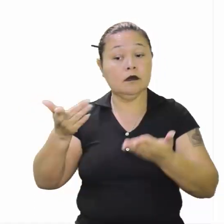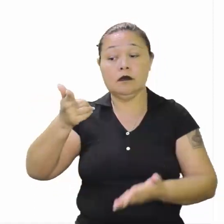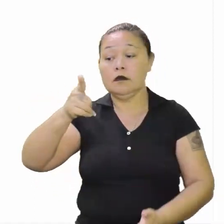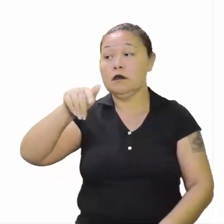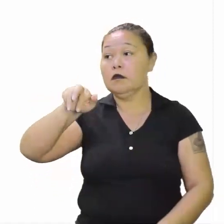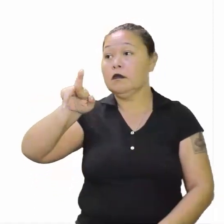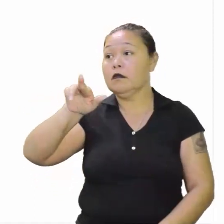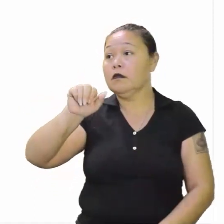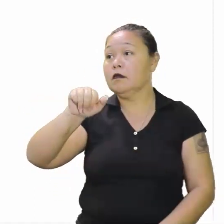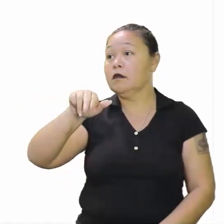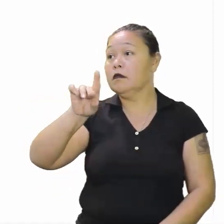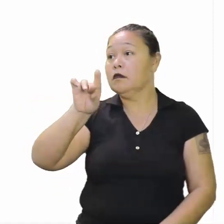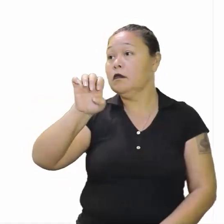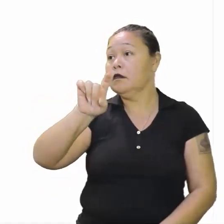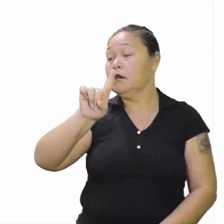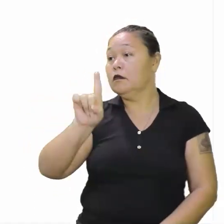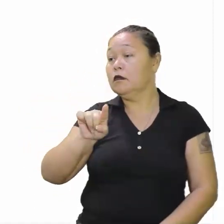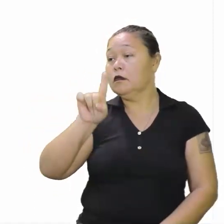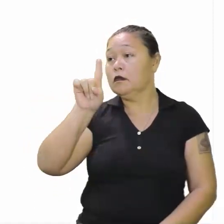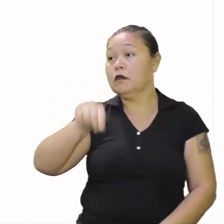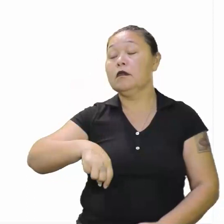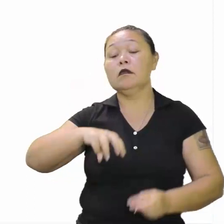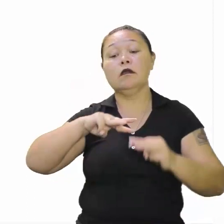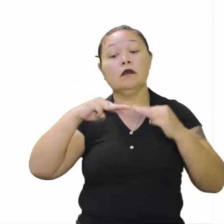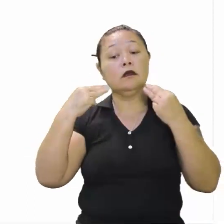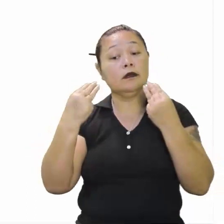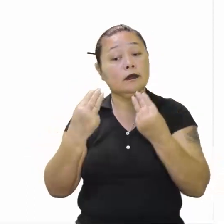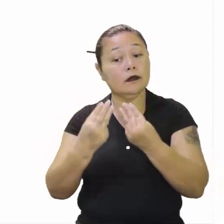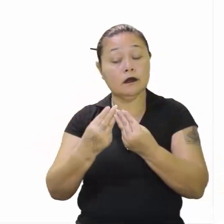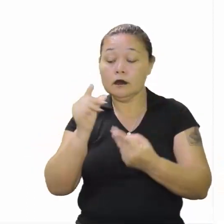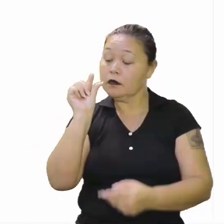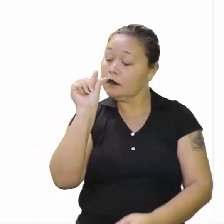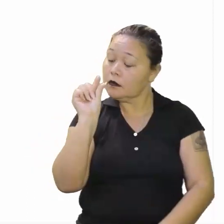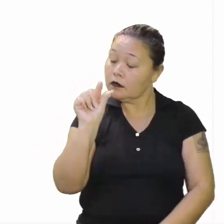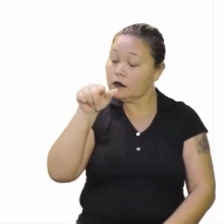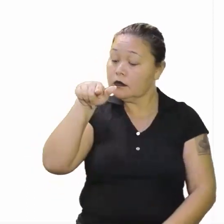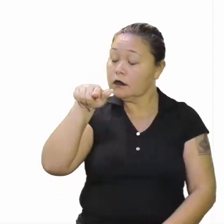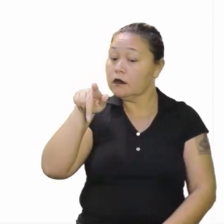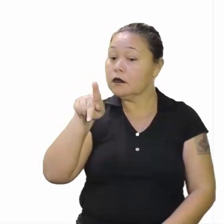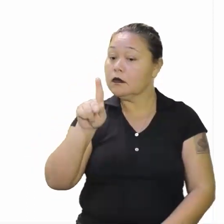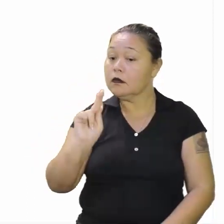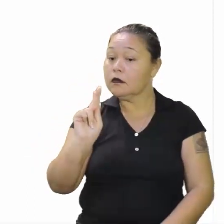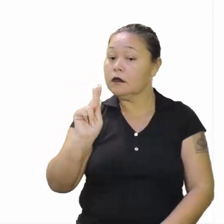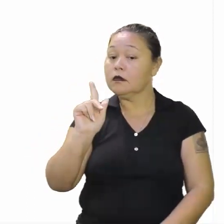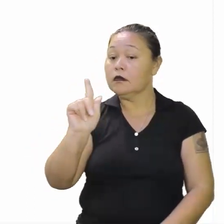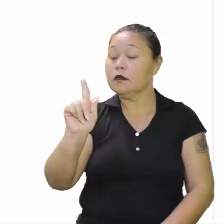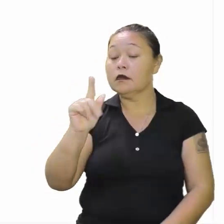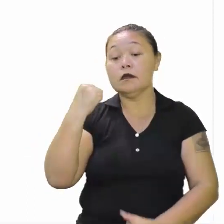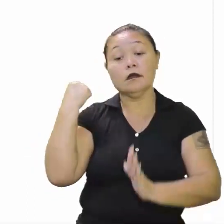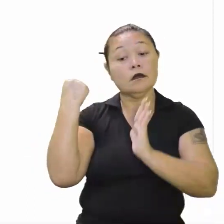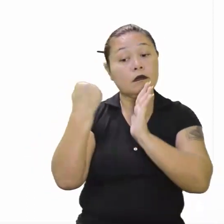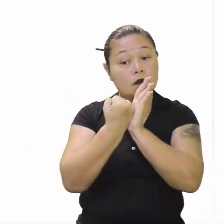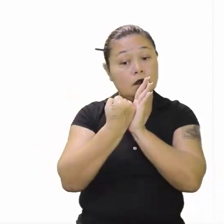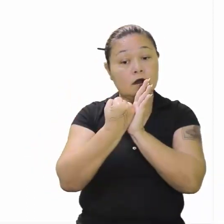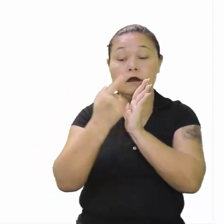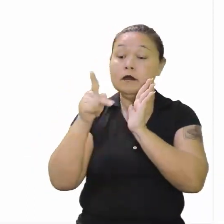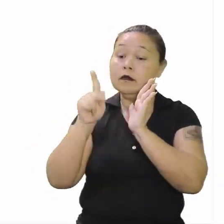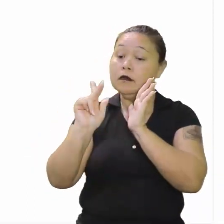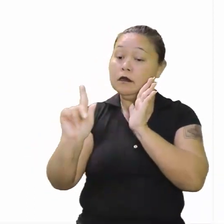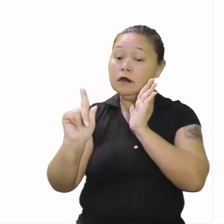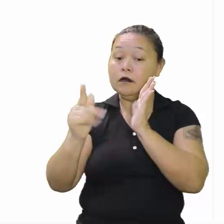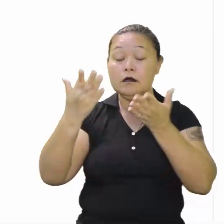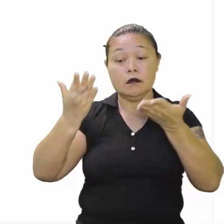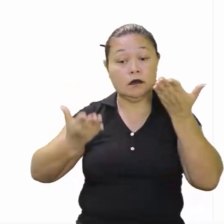massa. A unidade é quilograma e o símbolo é kg. E a balança